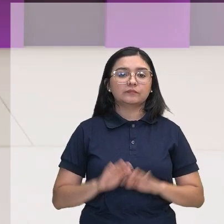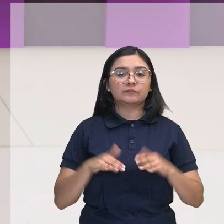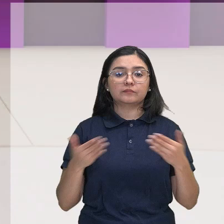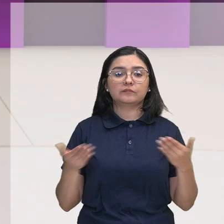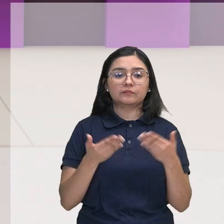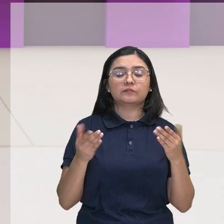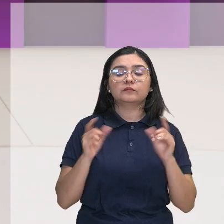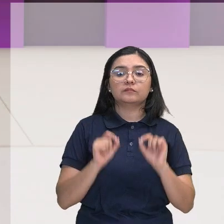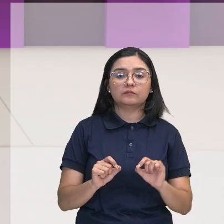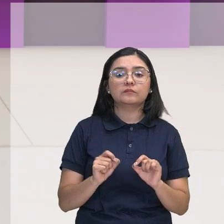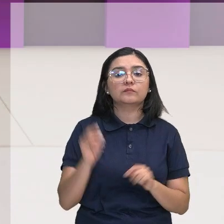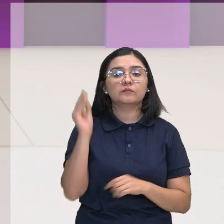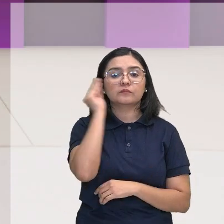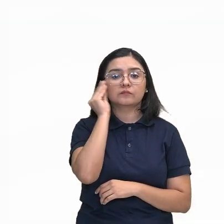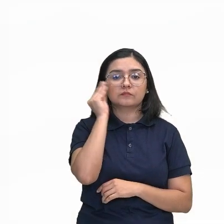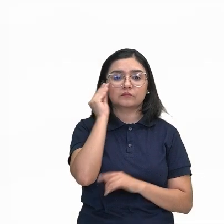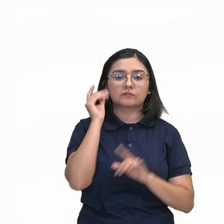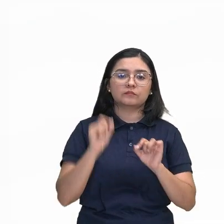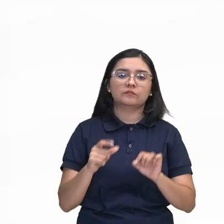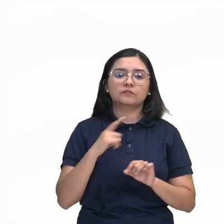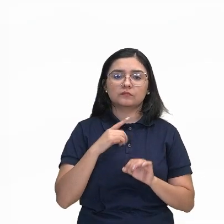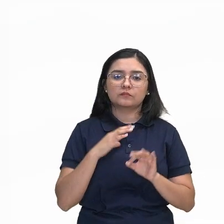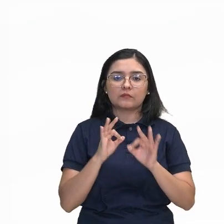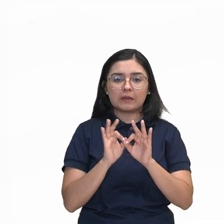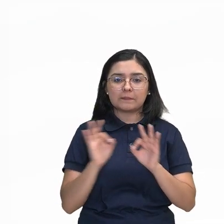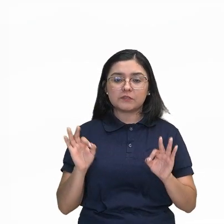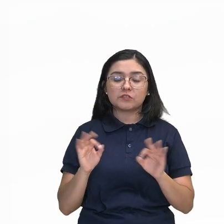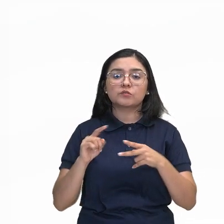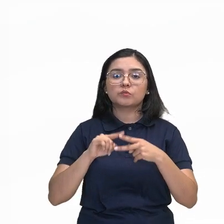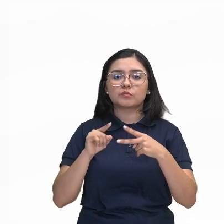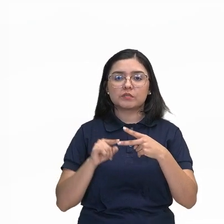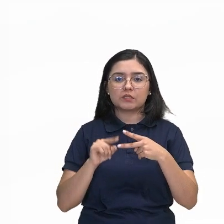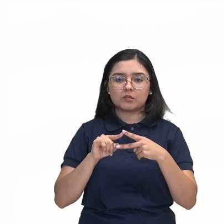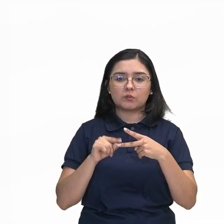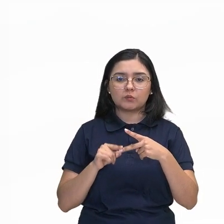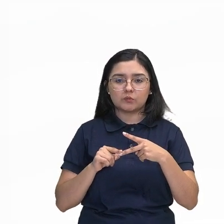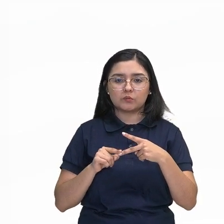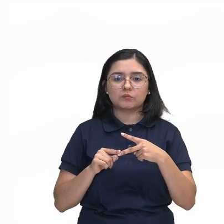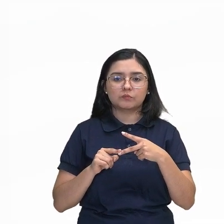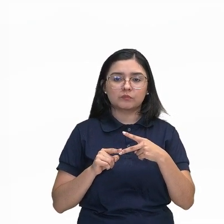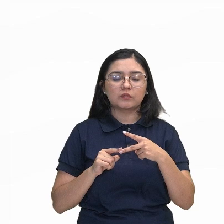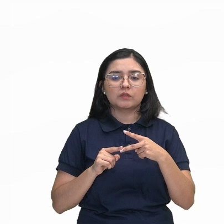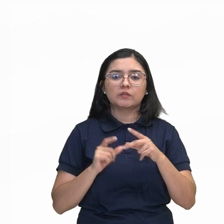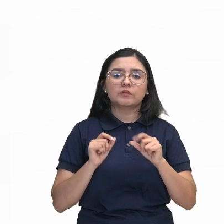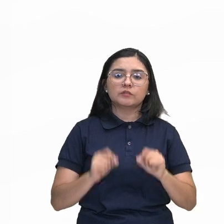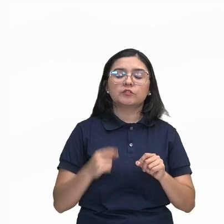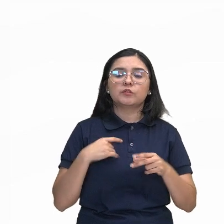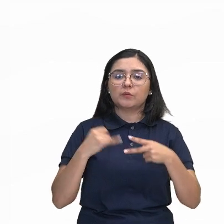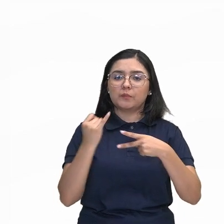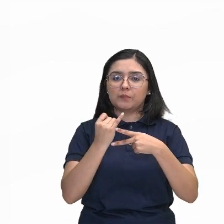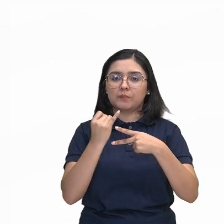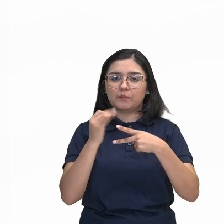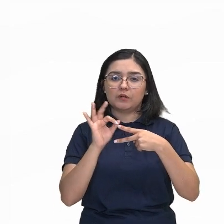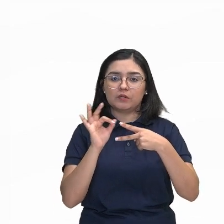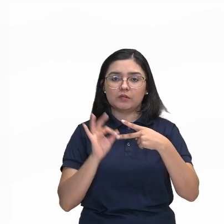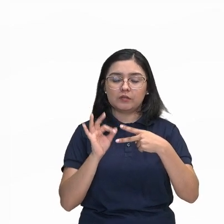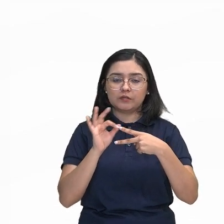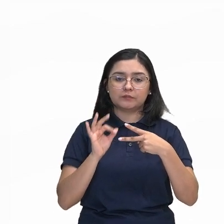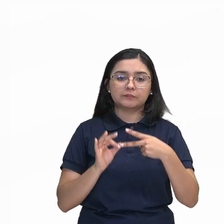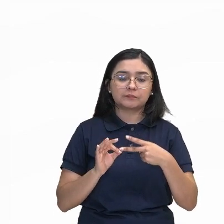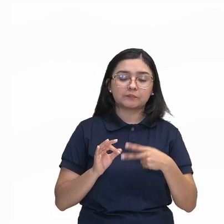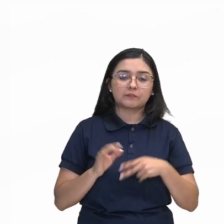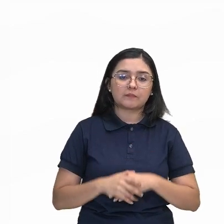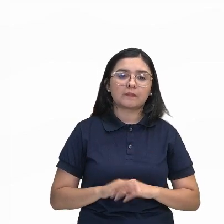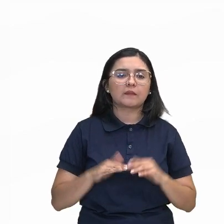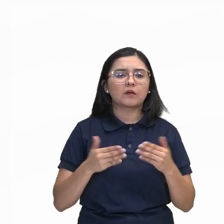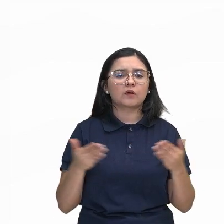agora a gente vai ver a medida dos ângulos internos de um polígono regular. Então, vamos aí descobrir como